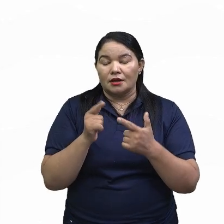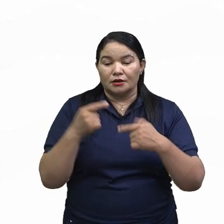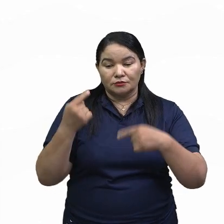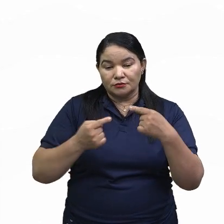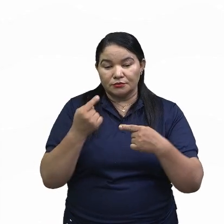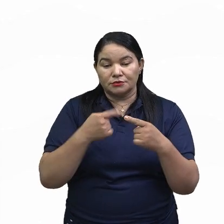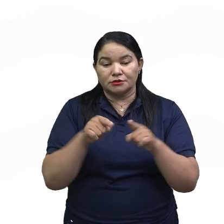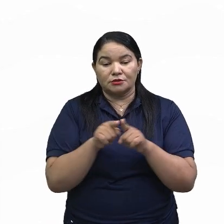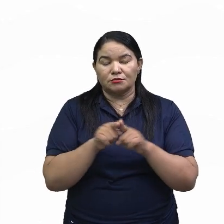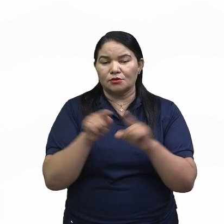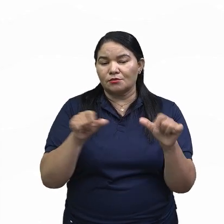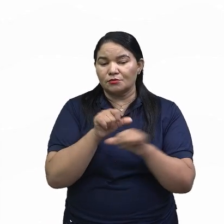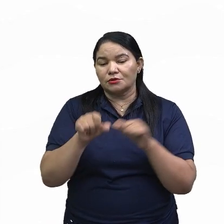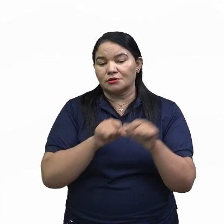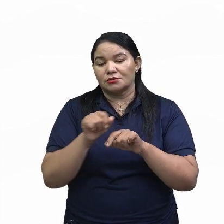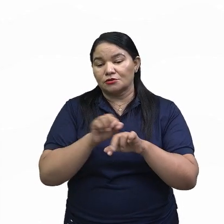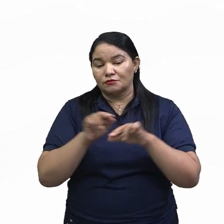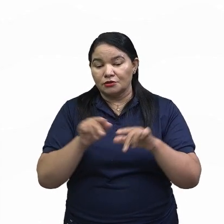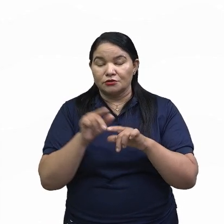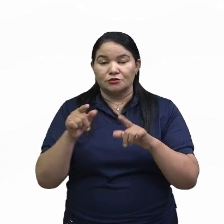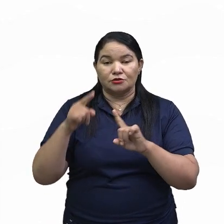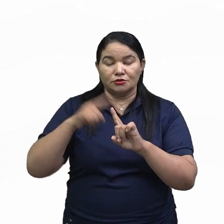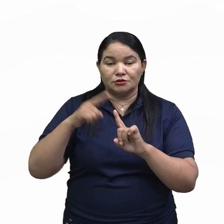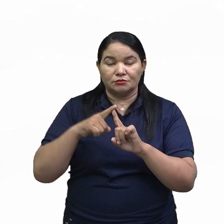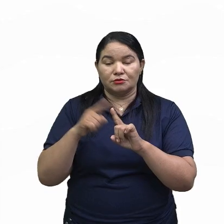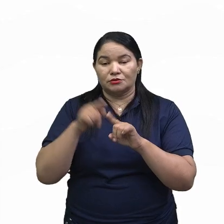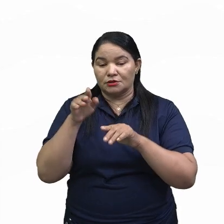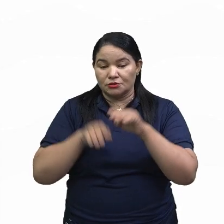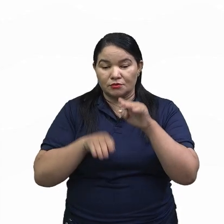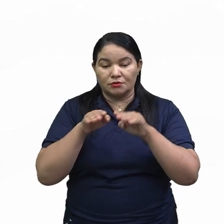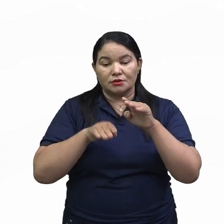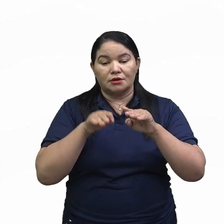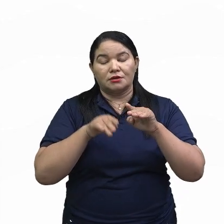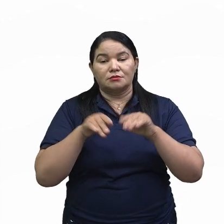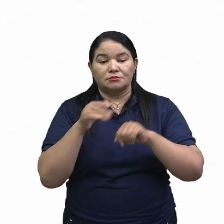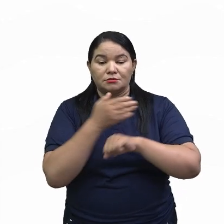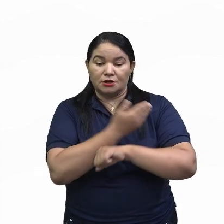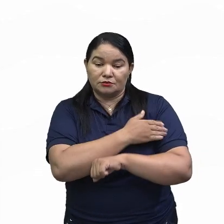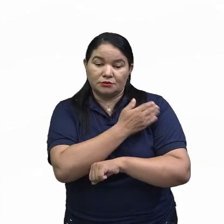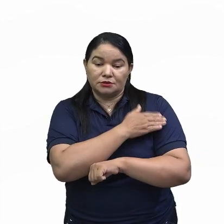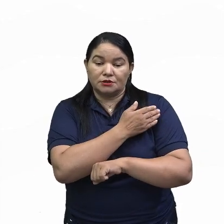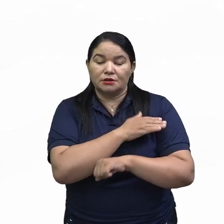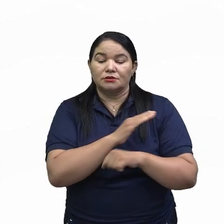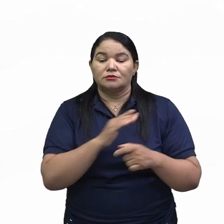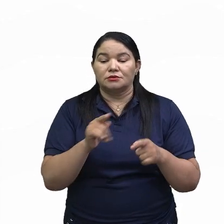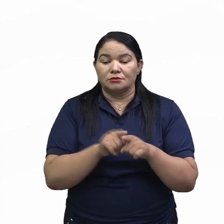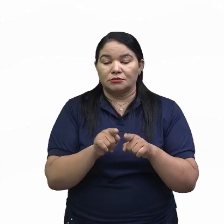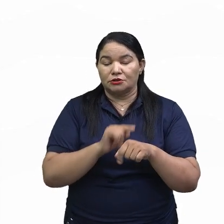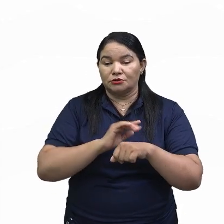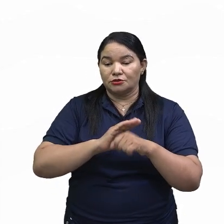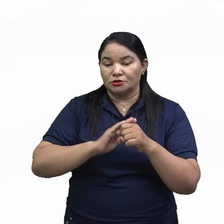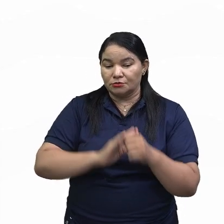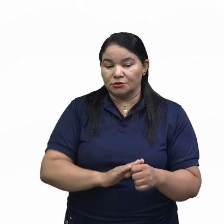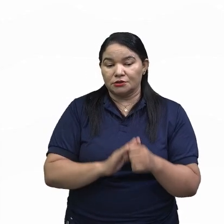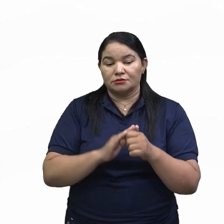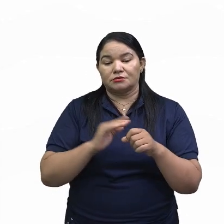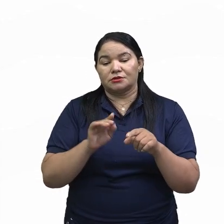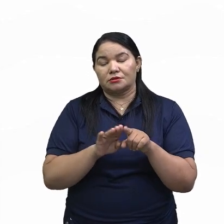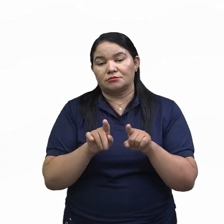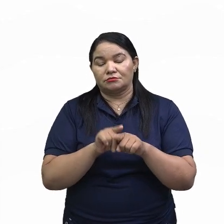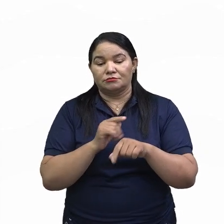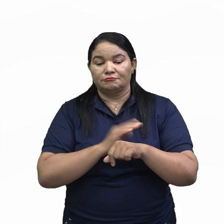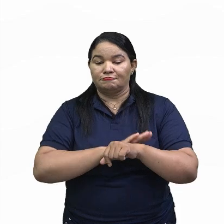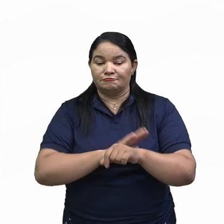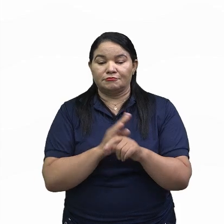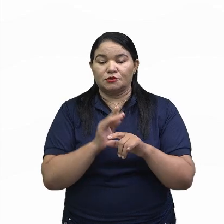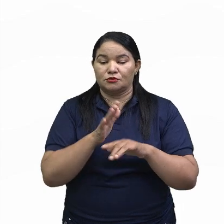e desnaturalização das formas de desigualdade, preconceito, discriminação e